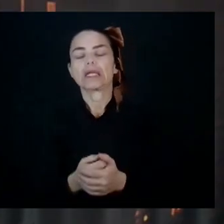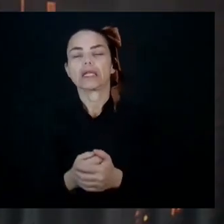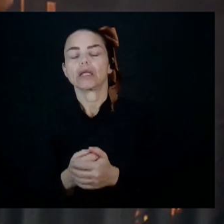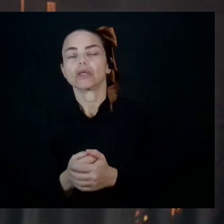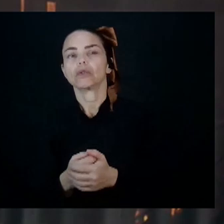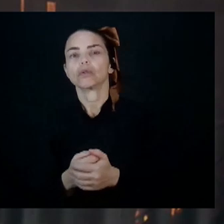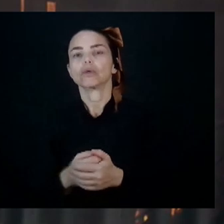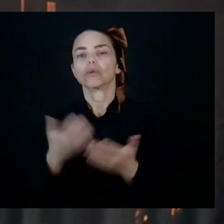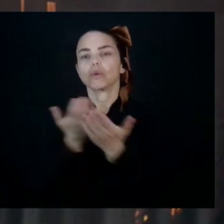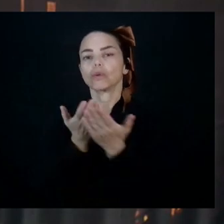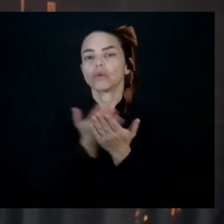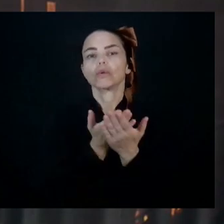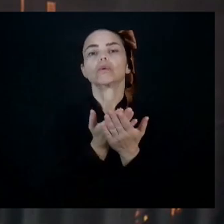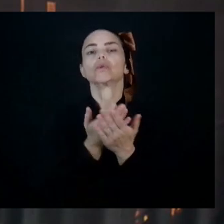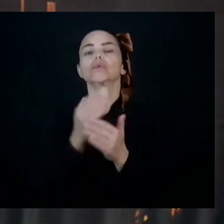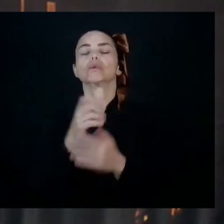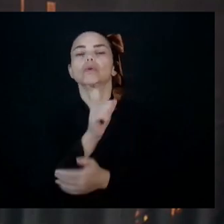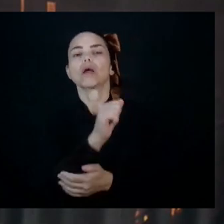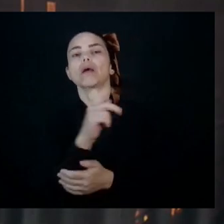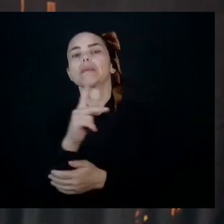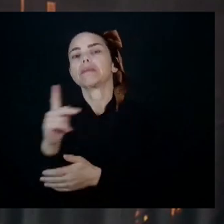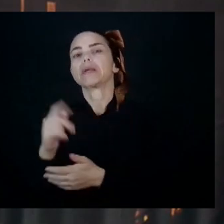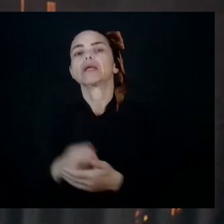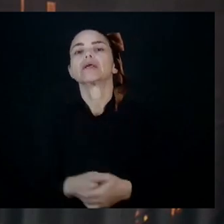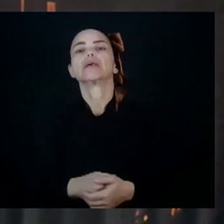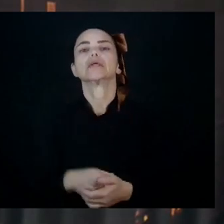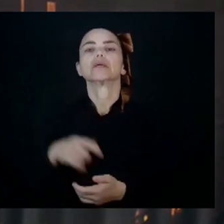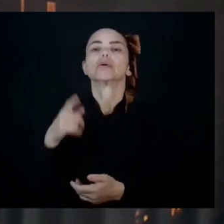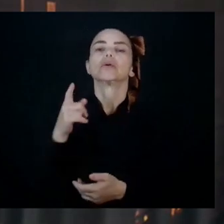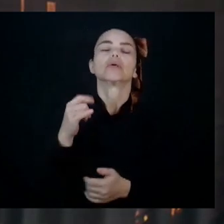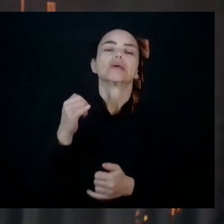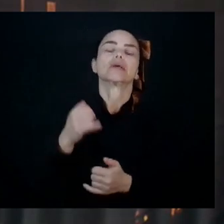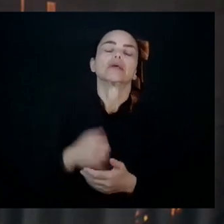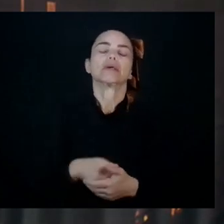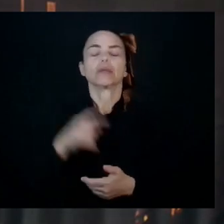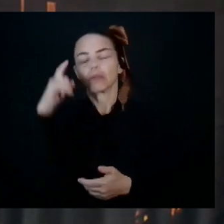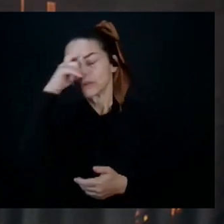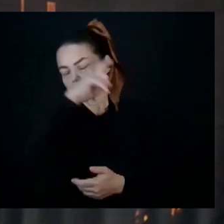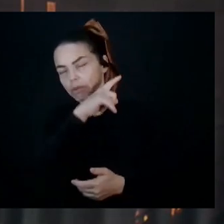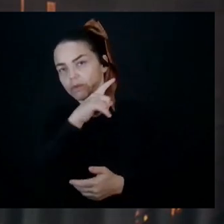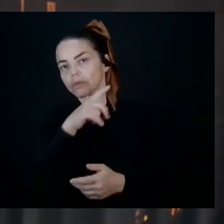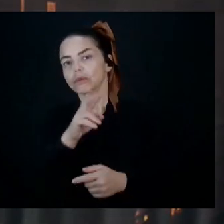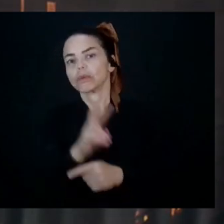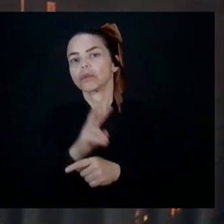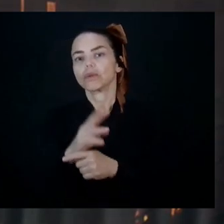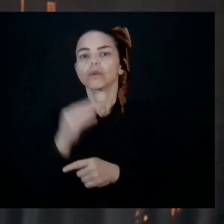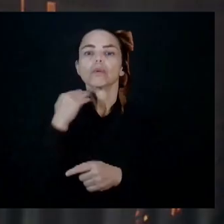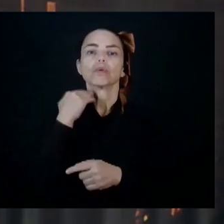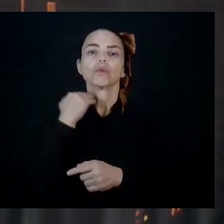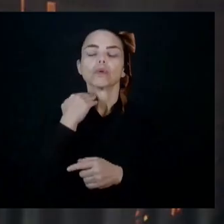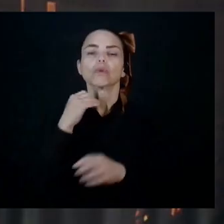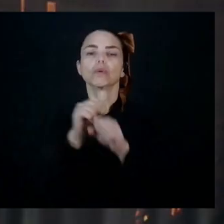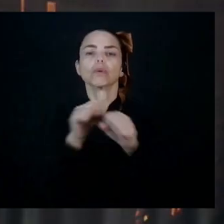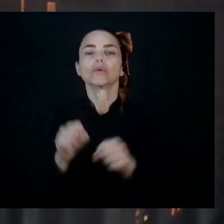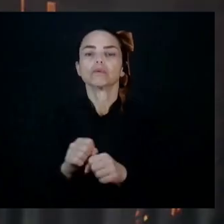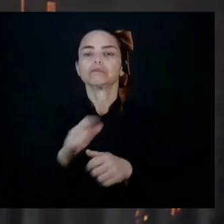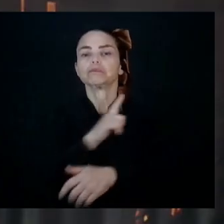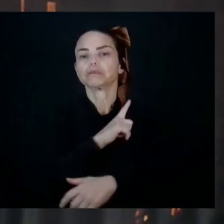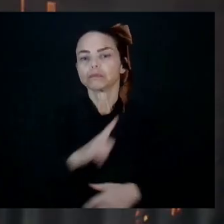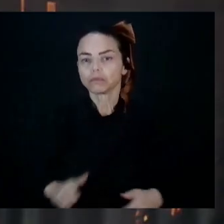é aplicativo, tudo é celular, então há uma dificuldade com o banco, com o sistema do governo, com